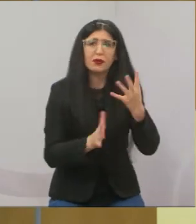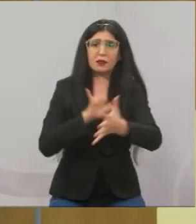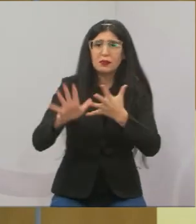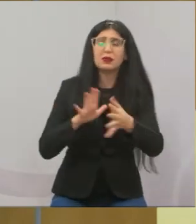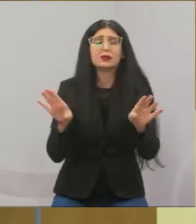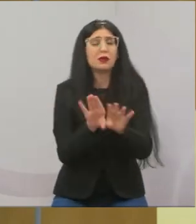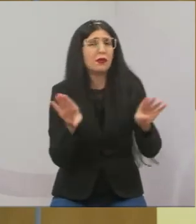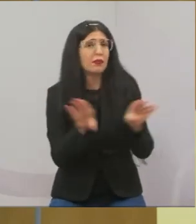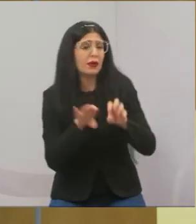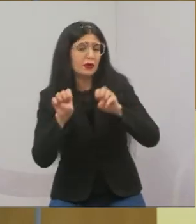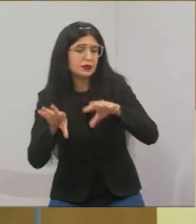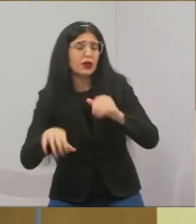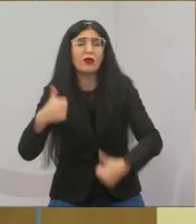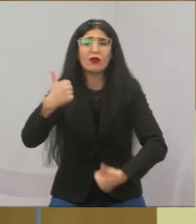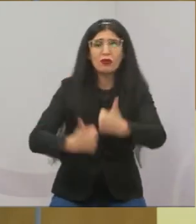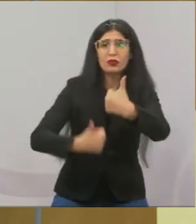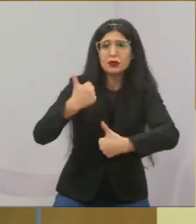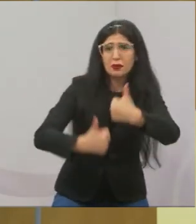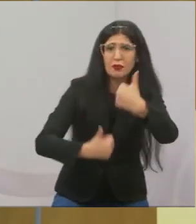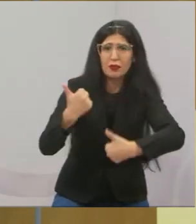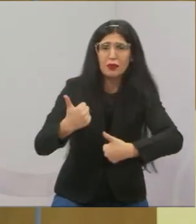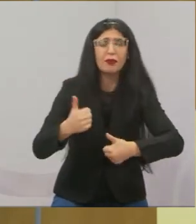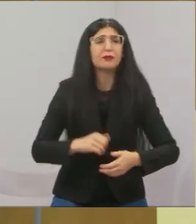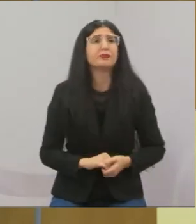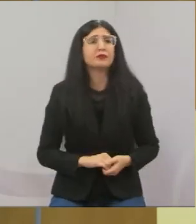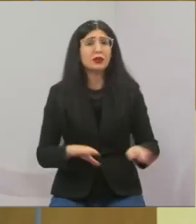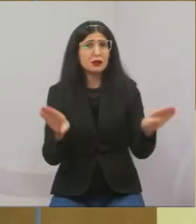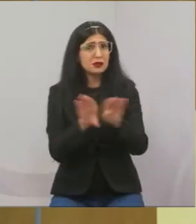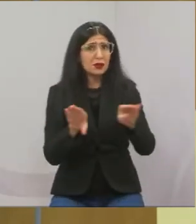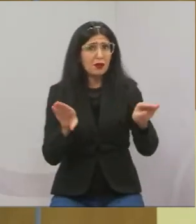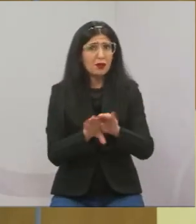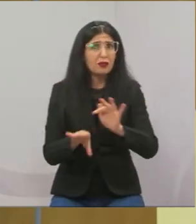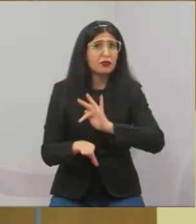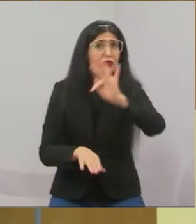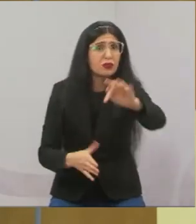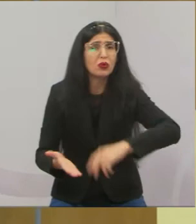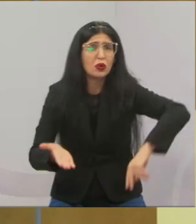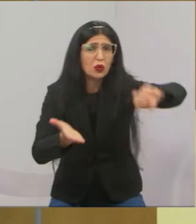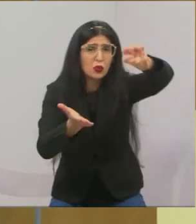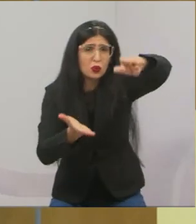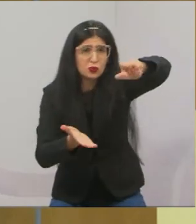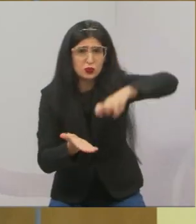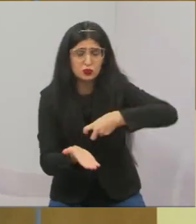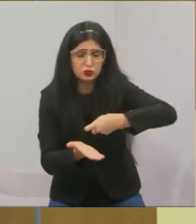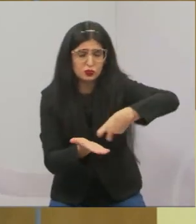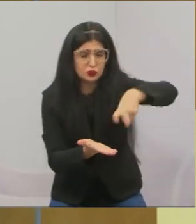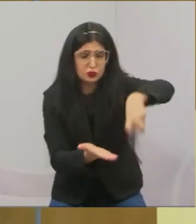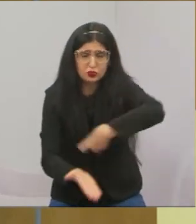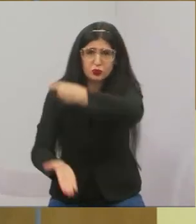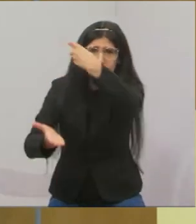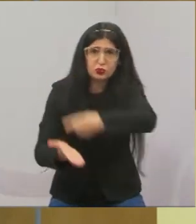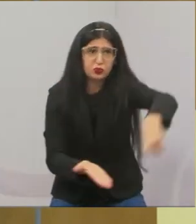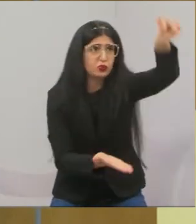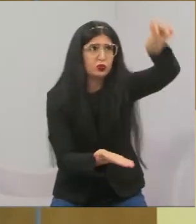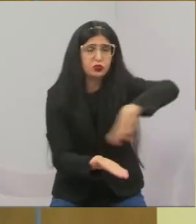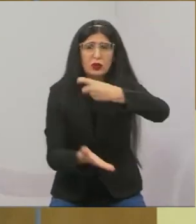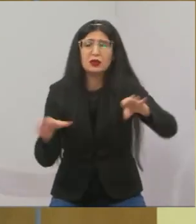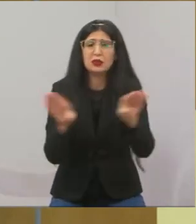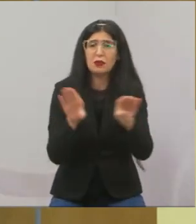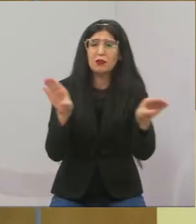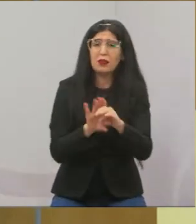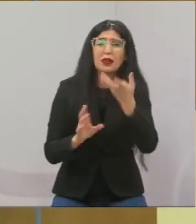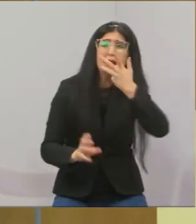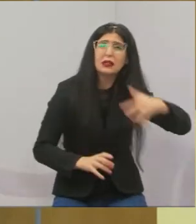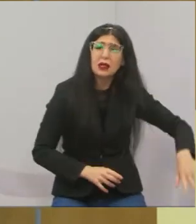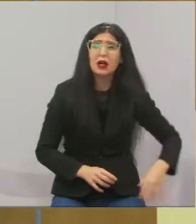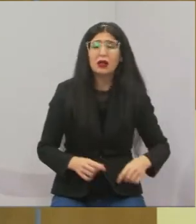futebol, uma instalação de uma pista de skate, aulas de capoeira, inclusive para crianças com síndrome de Down,